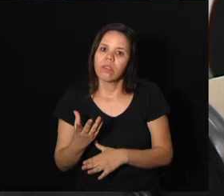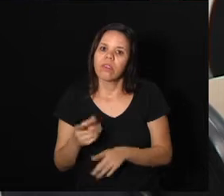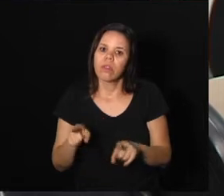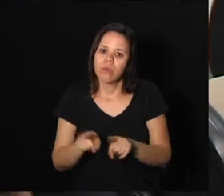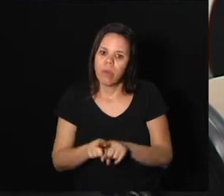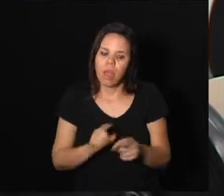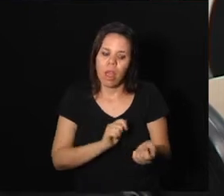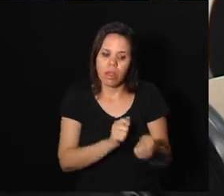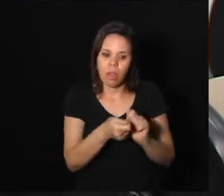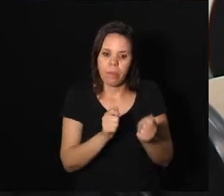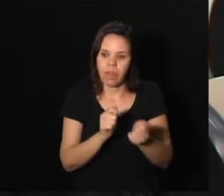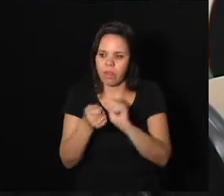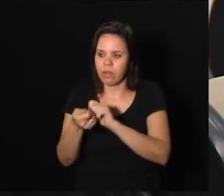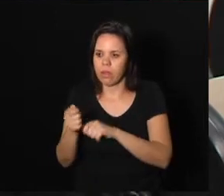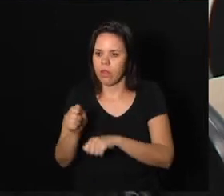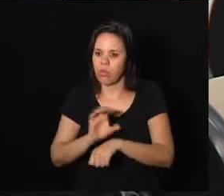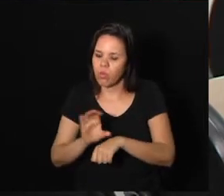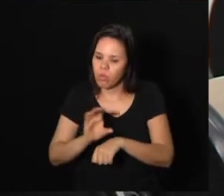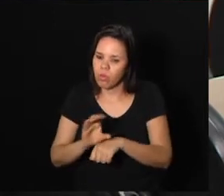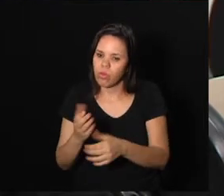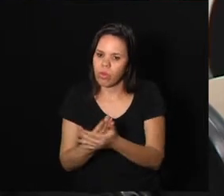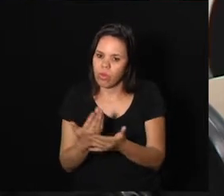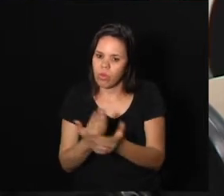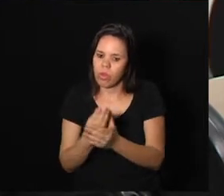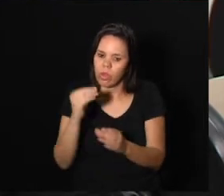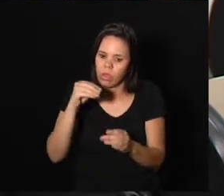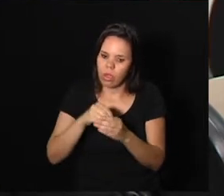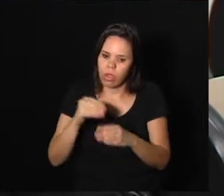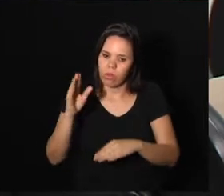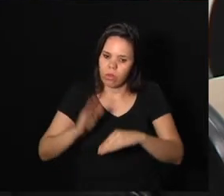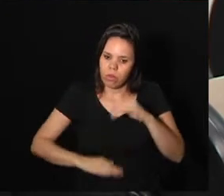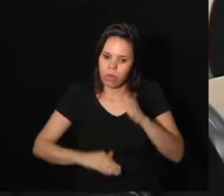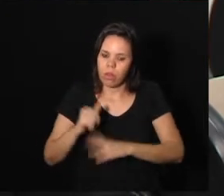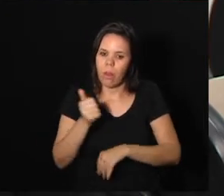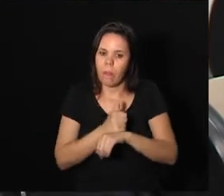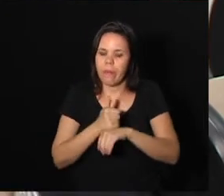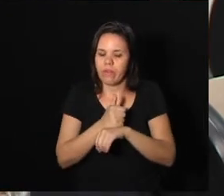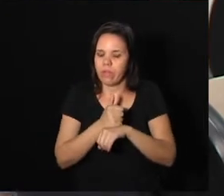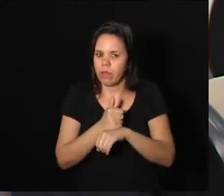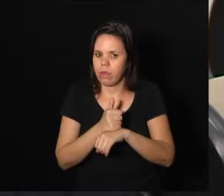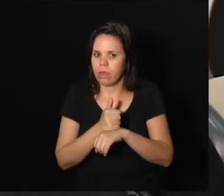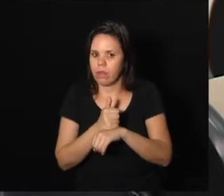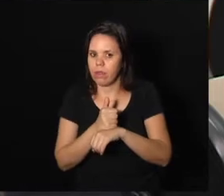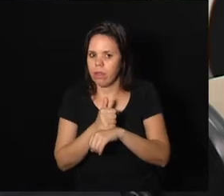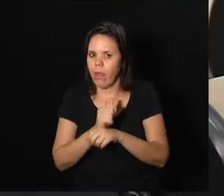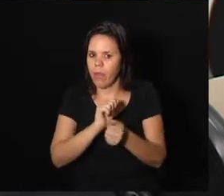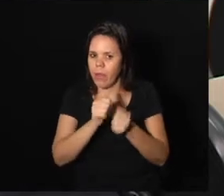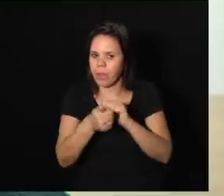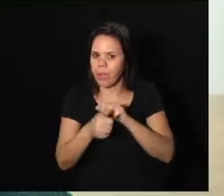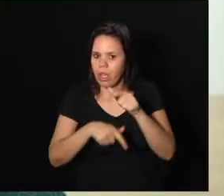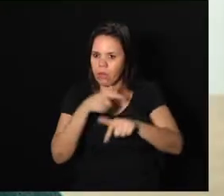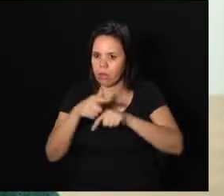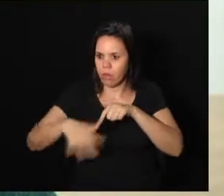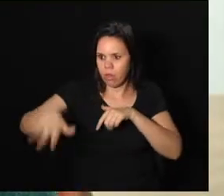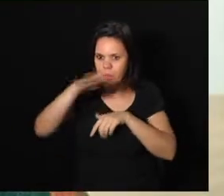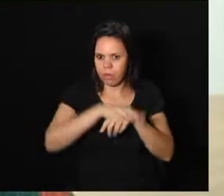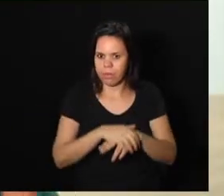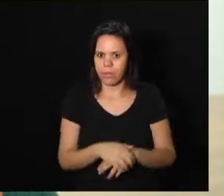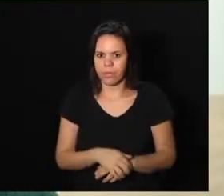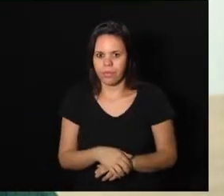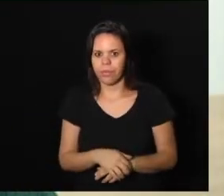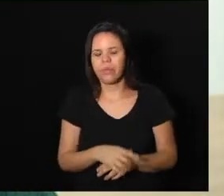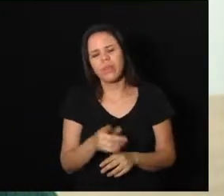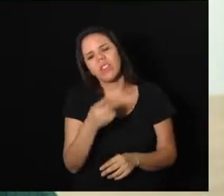algumas adaptações aí na frente, dentro da própria profissão, para poder ainda se adaptar dentro do mercado. Mas você falou